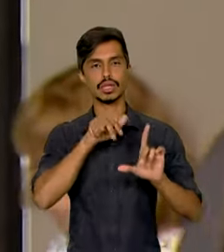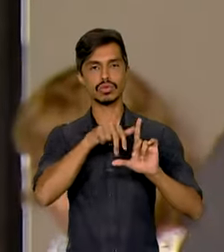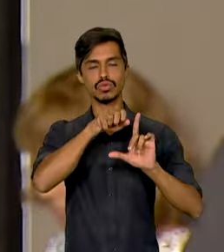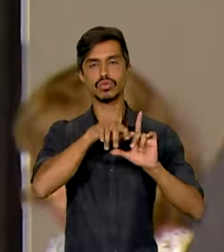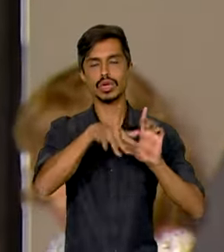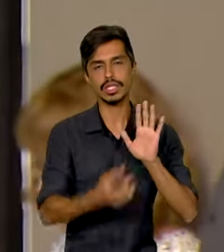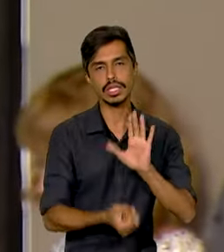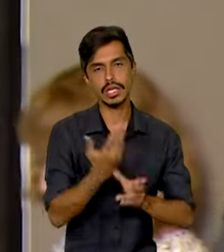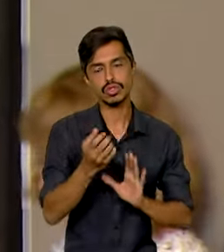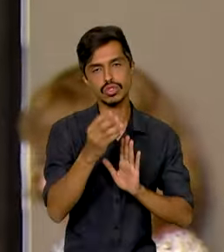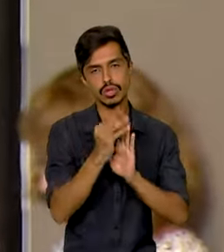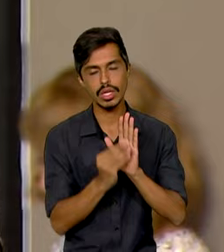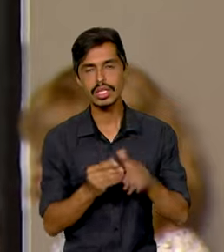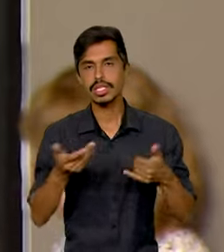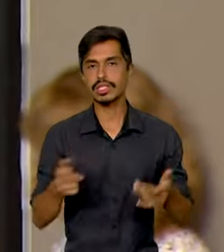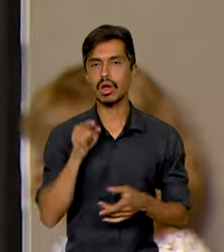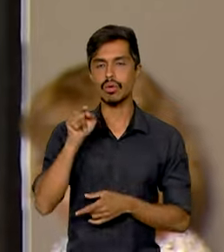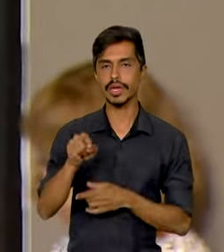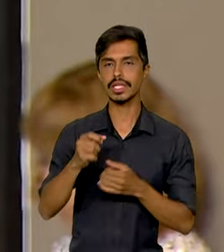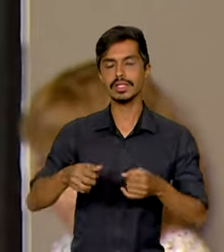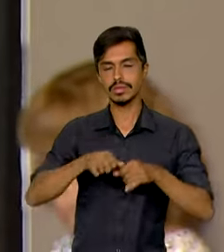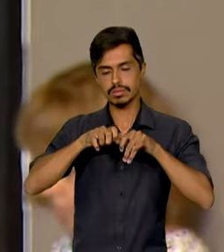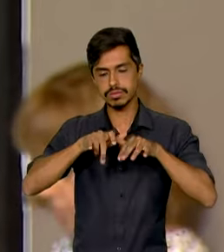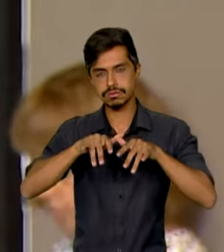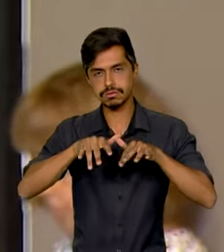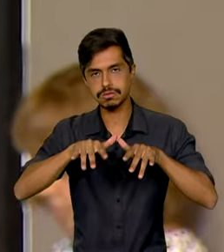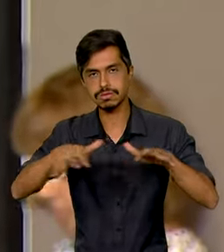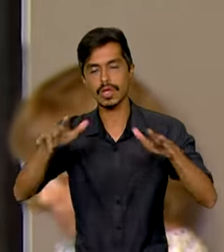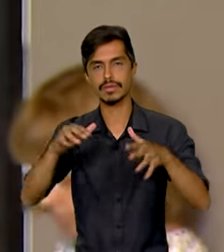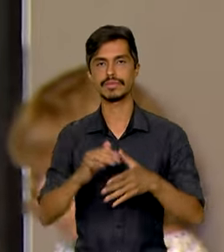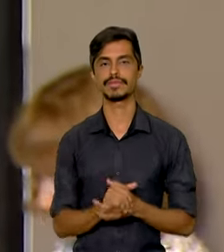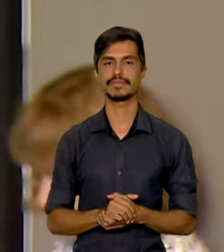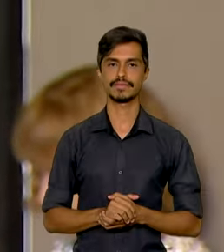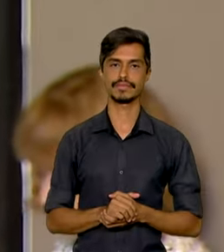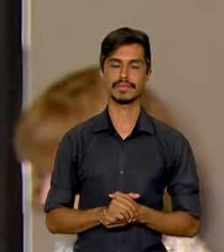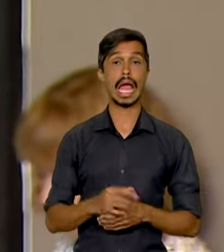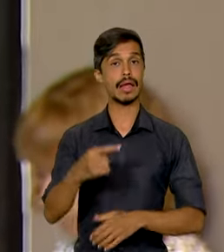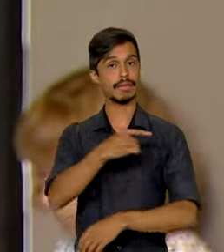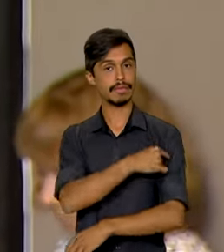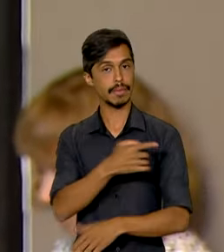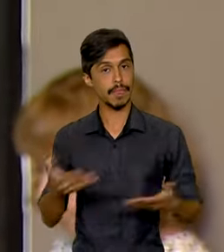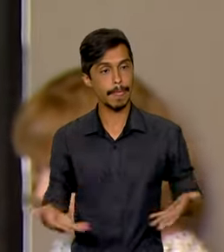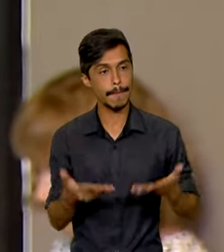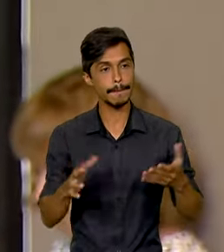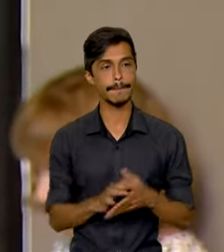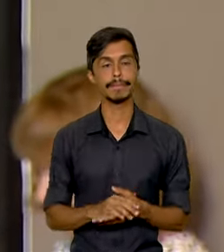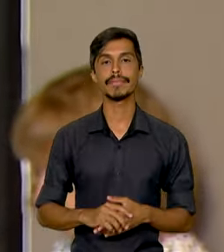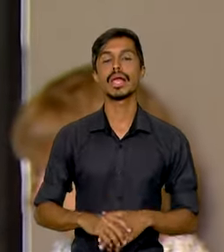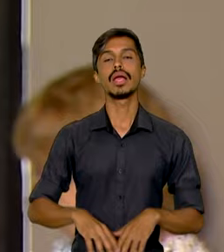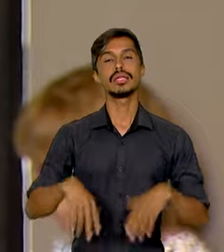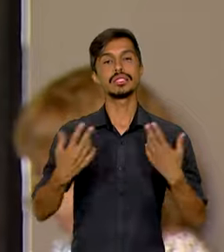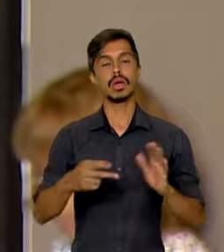objetivo de ampliar o alcance da campanha nacional de vacinação. A campanha